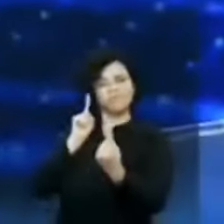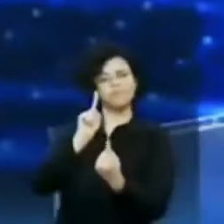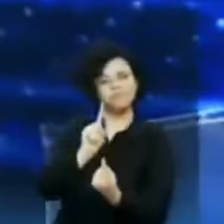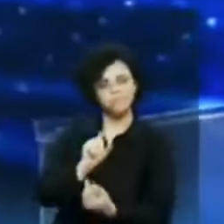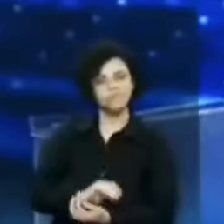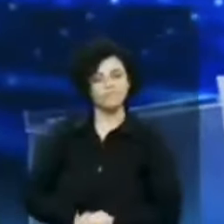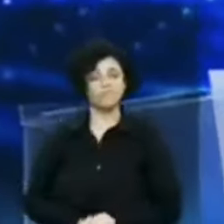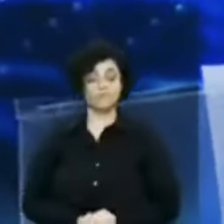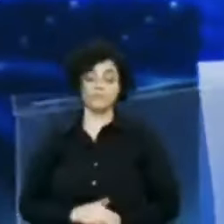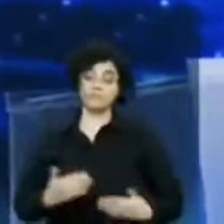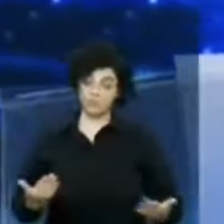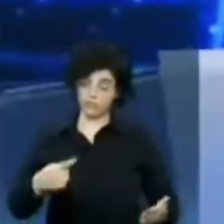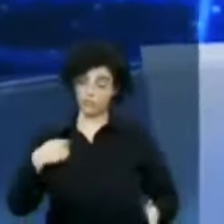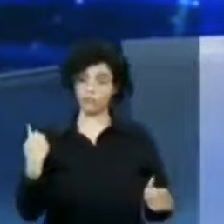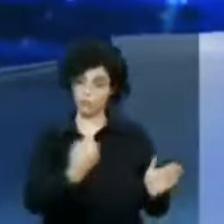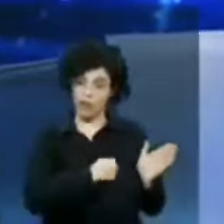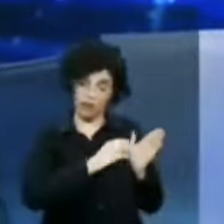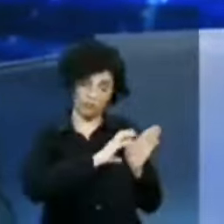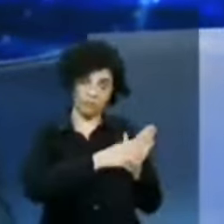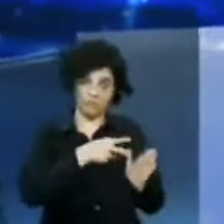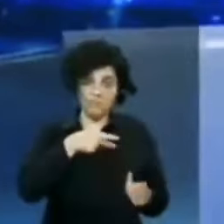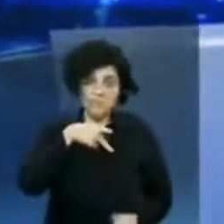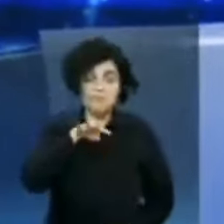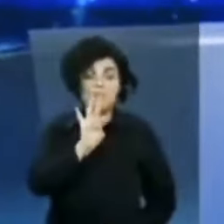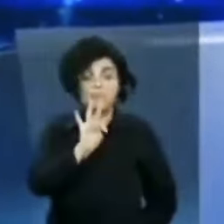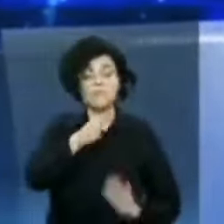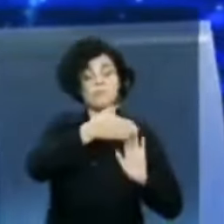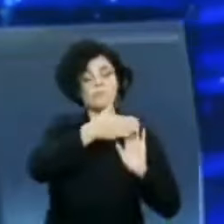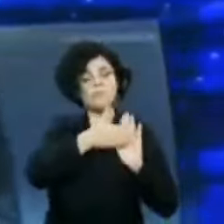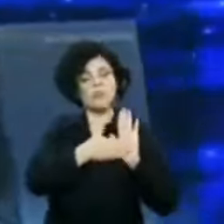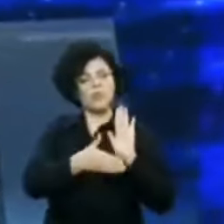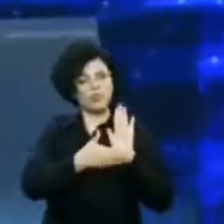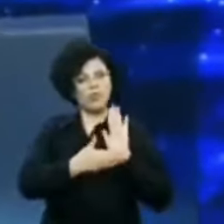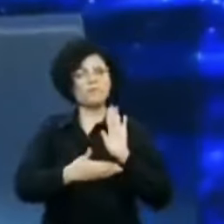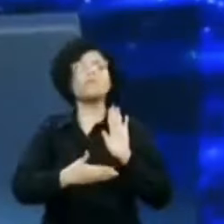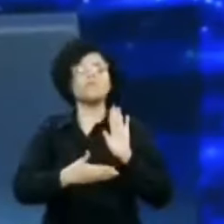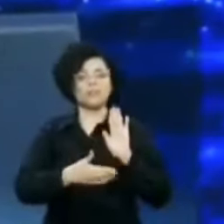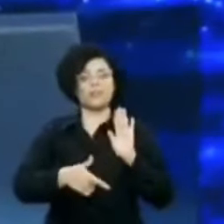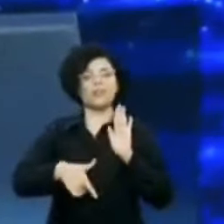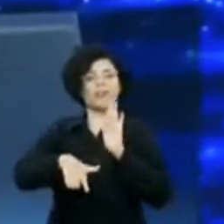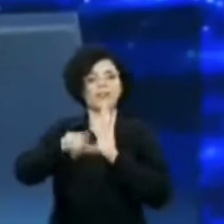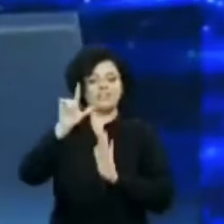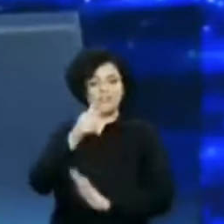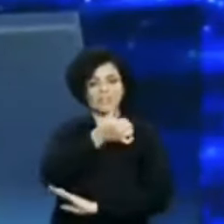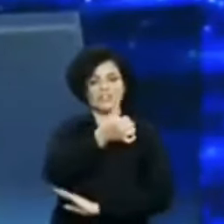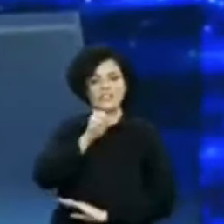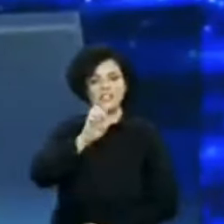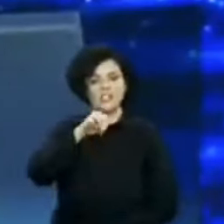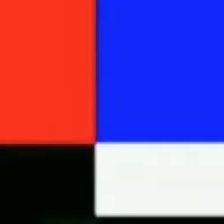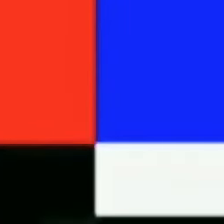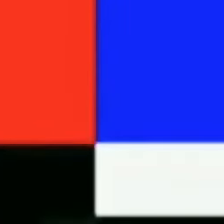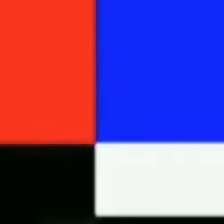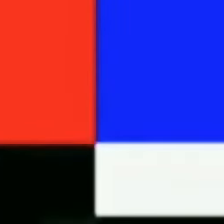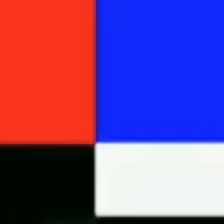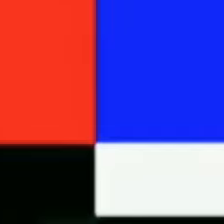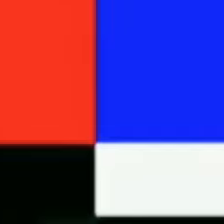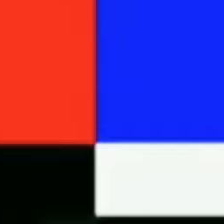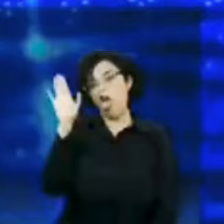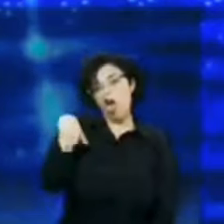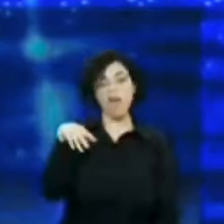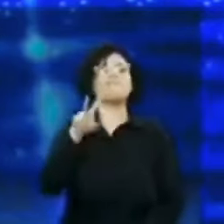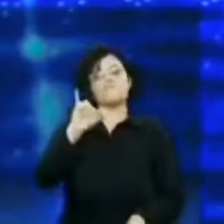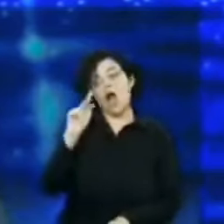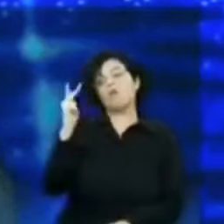ver que o partido dos trabalhadores tinha proposto antes de votar no 600 mil reais de auxílio emergencial